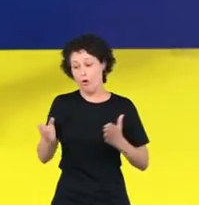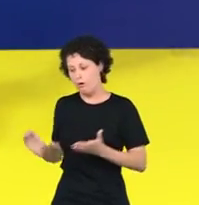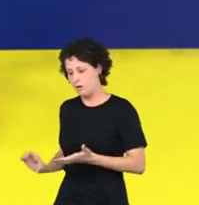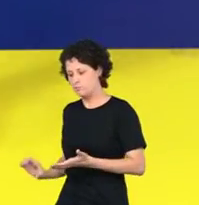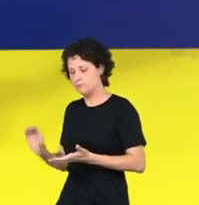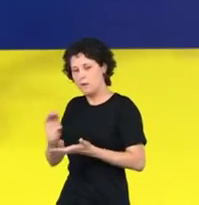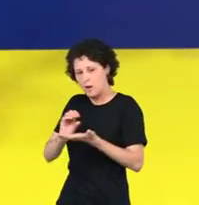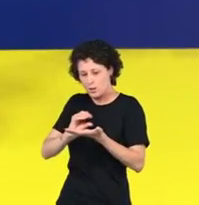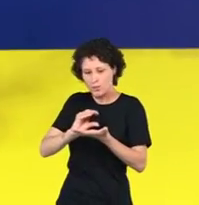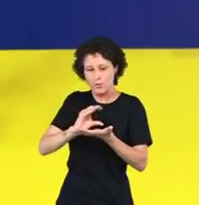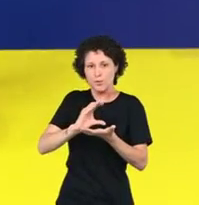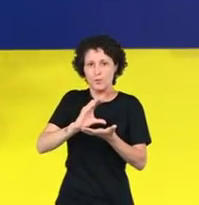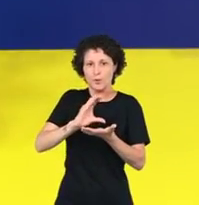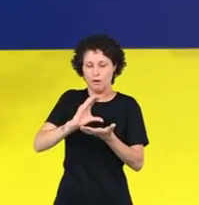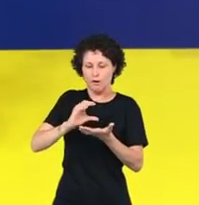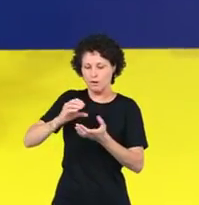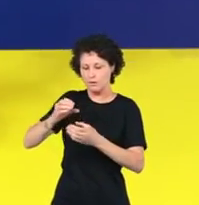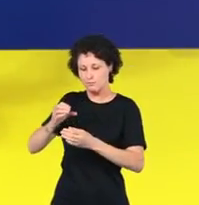Agora eu vou acrescentar o fermento.